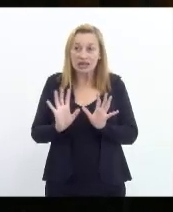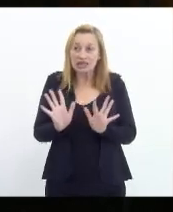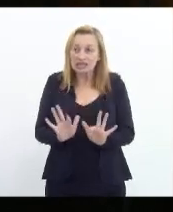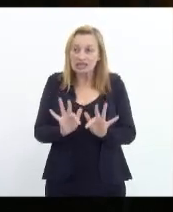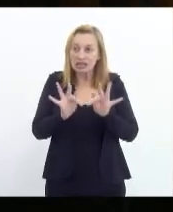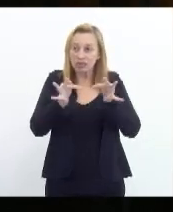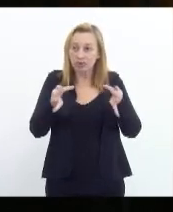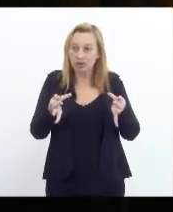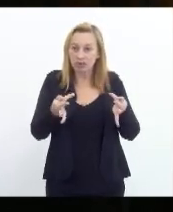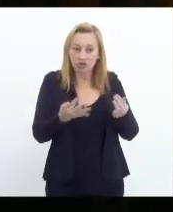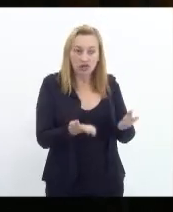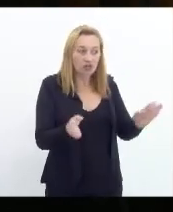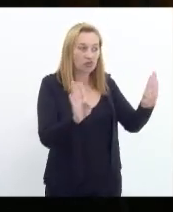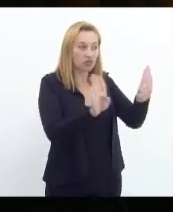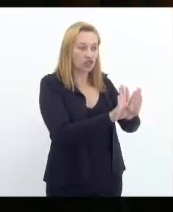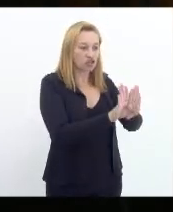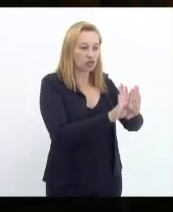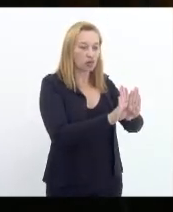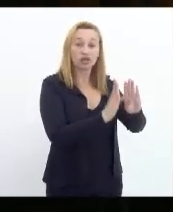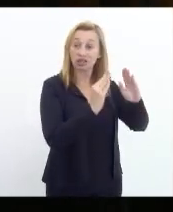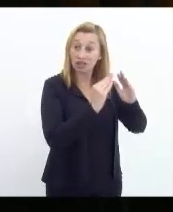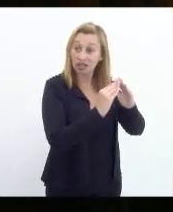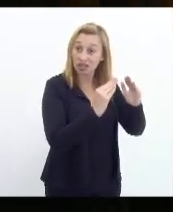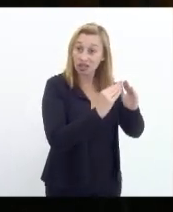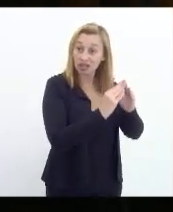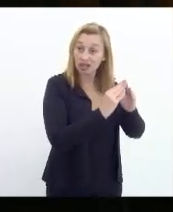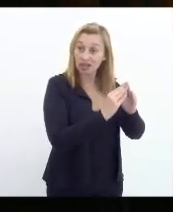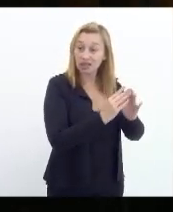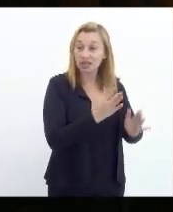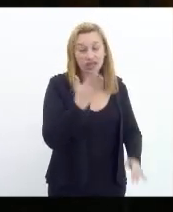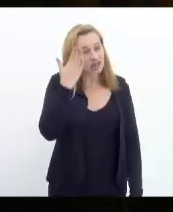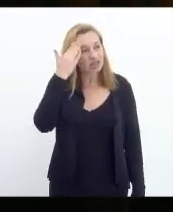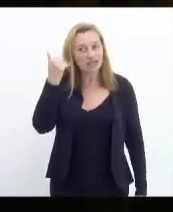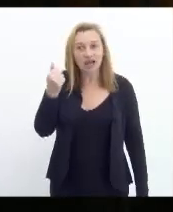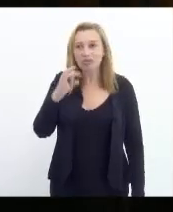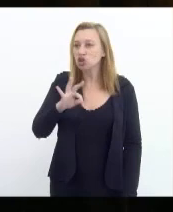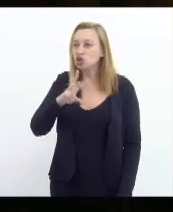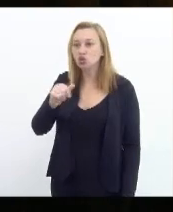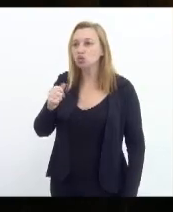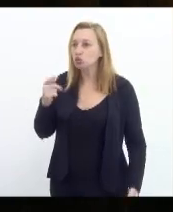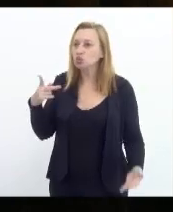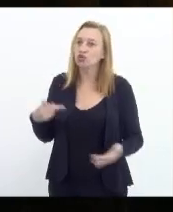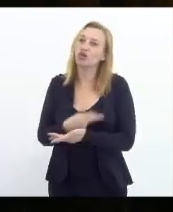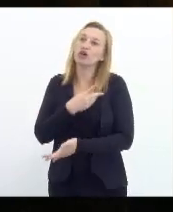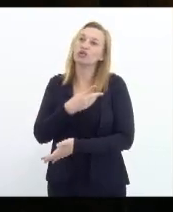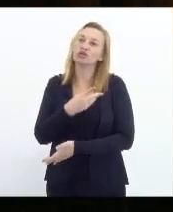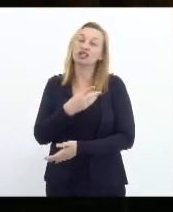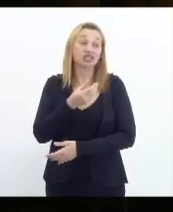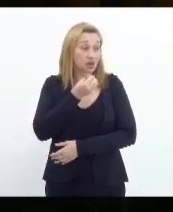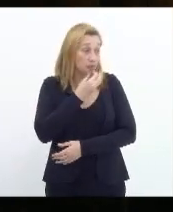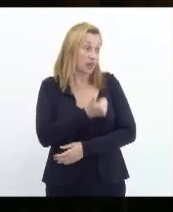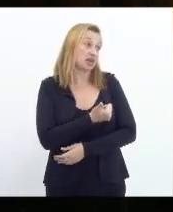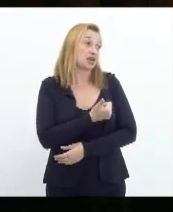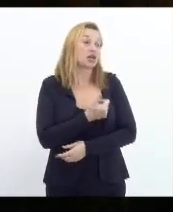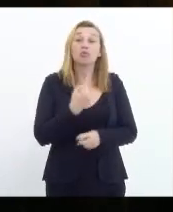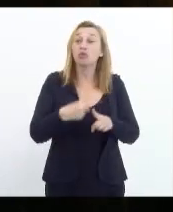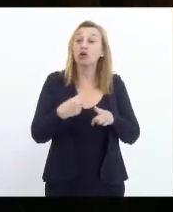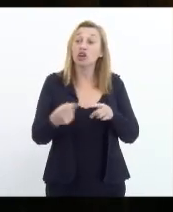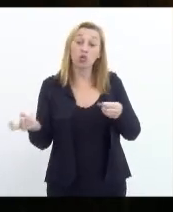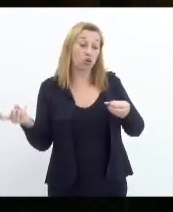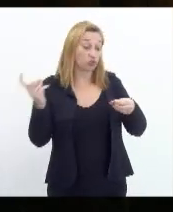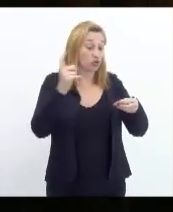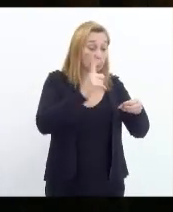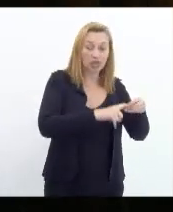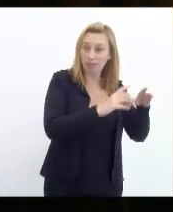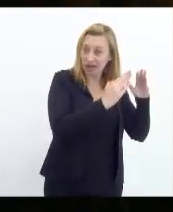fecha a porta de sua casa e sabe que tudo vai acontecer muito bem porque quando ele